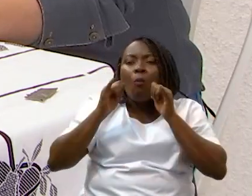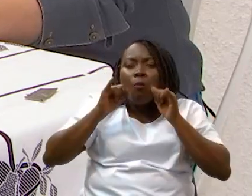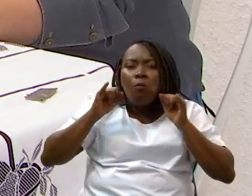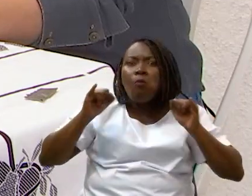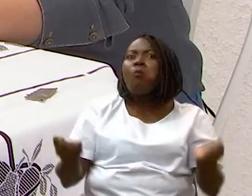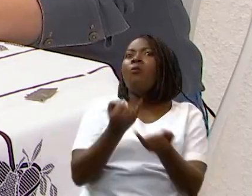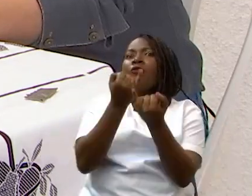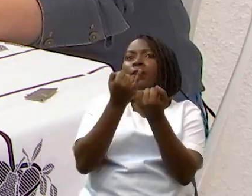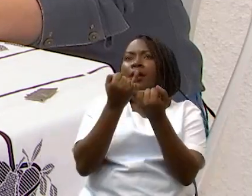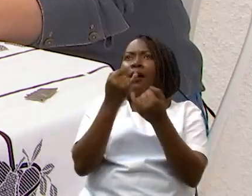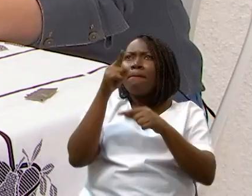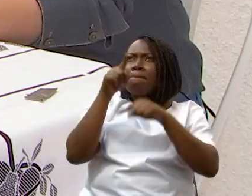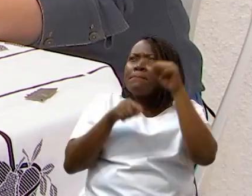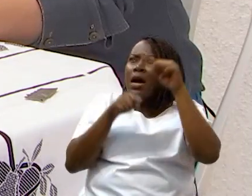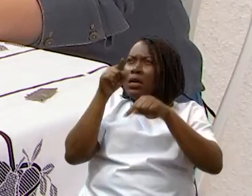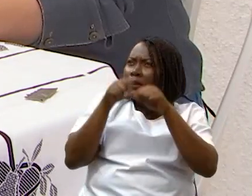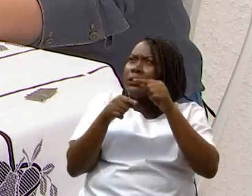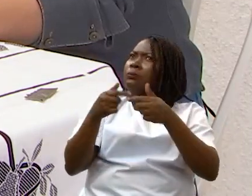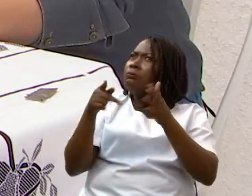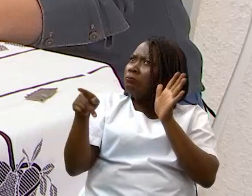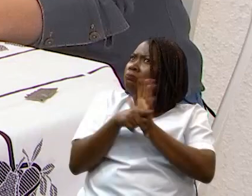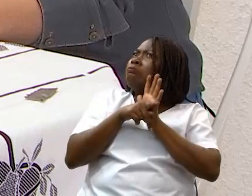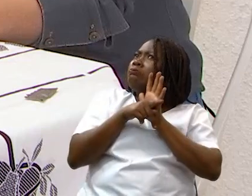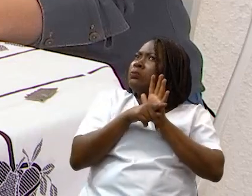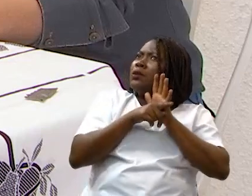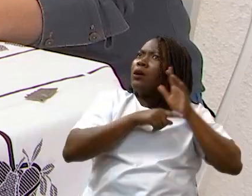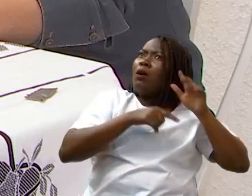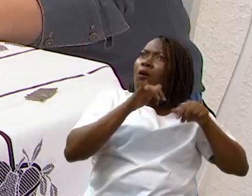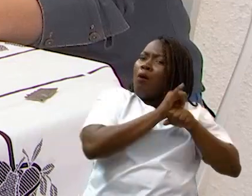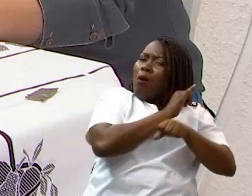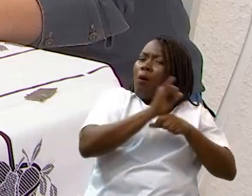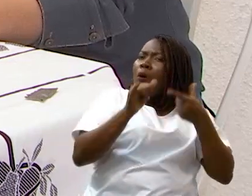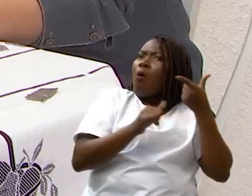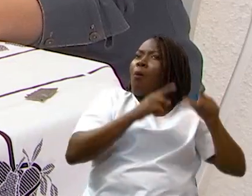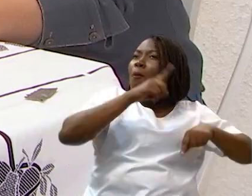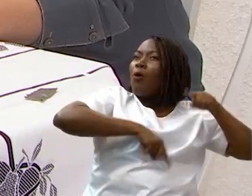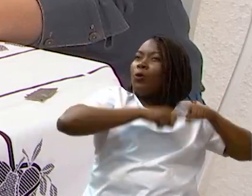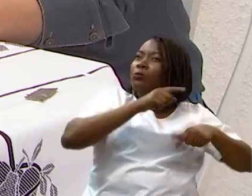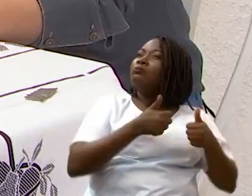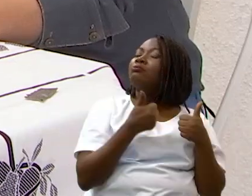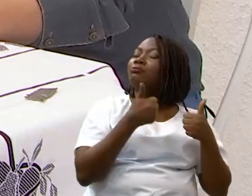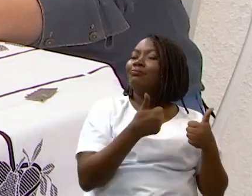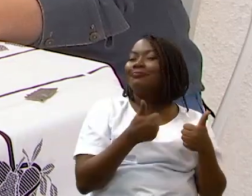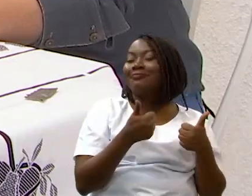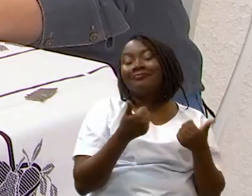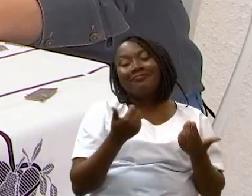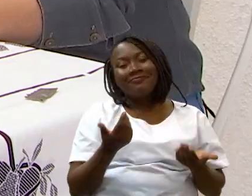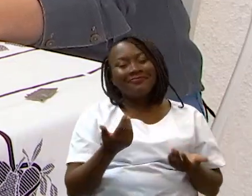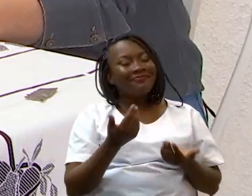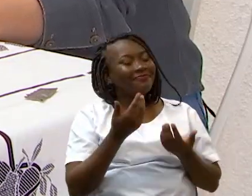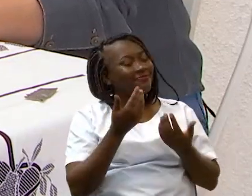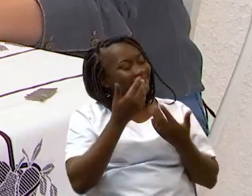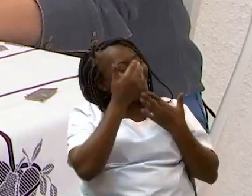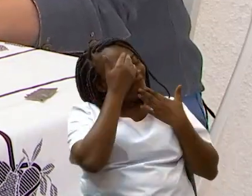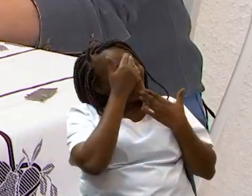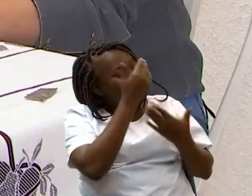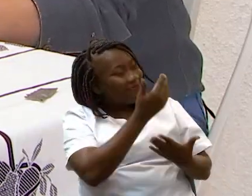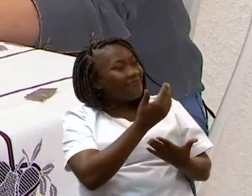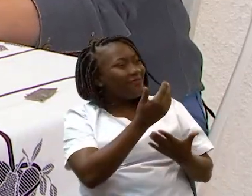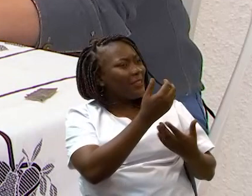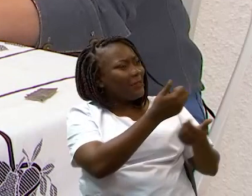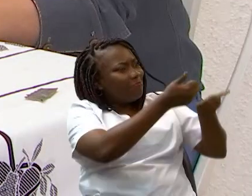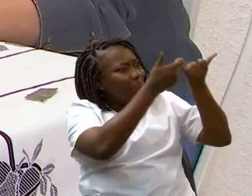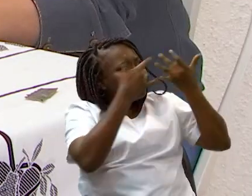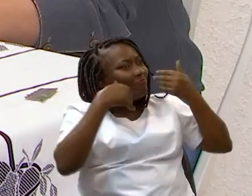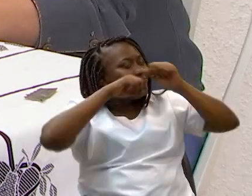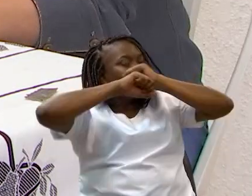como aproveitar ele como uma matéria-prima para fazer outros produtos que não são tóxicos, não é? Então, isso é. Muito